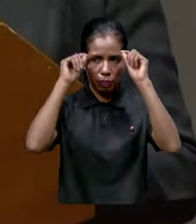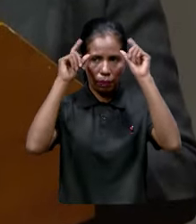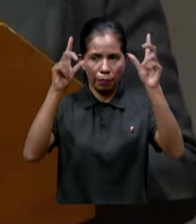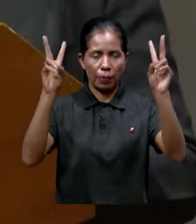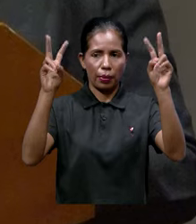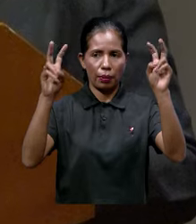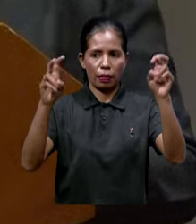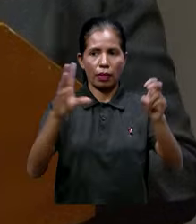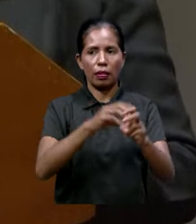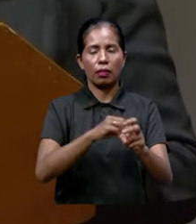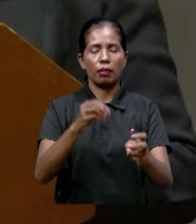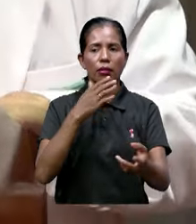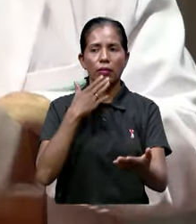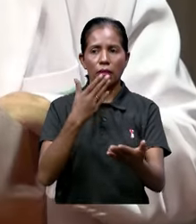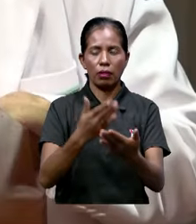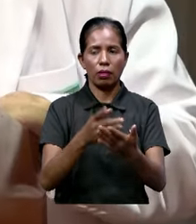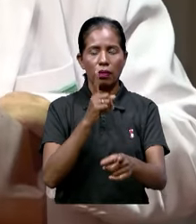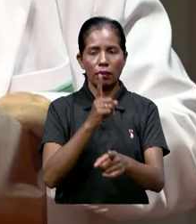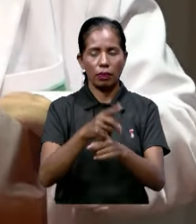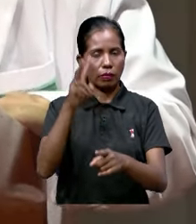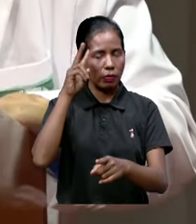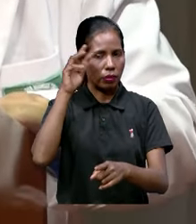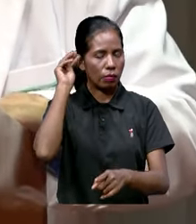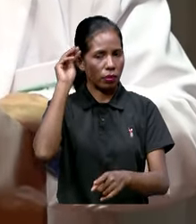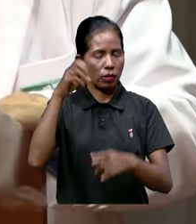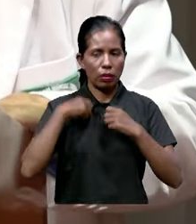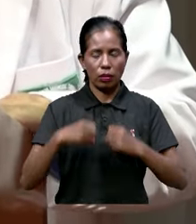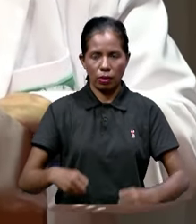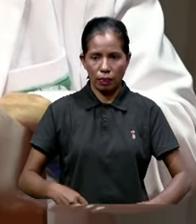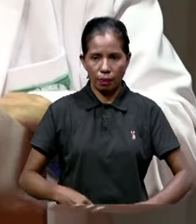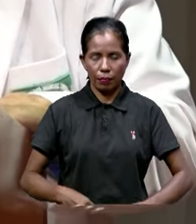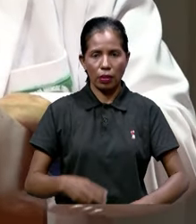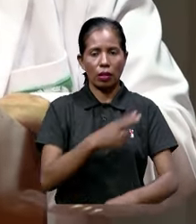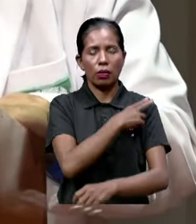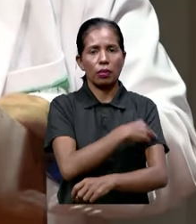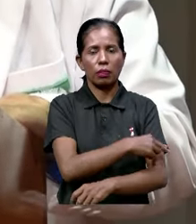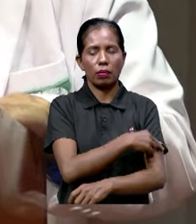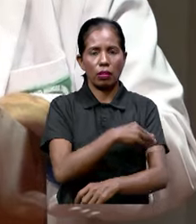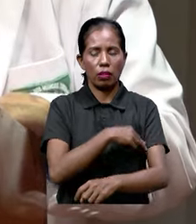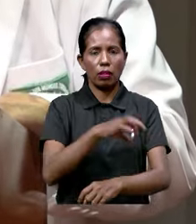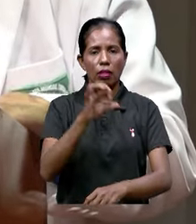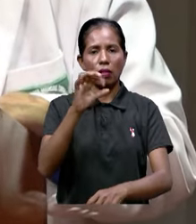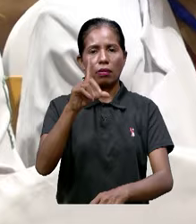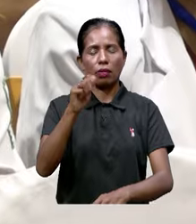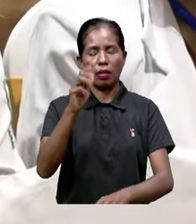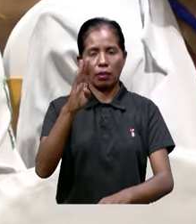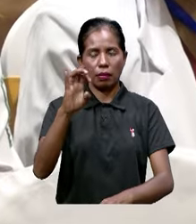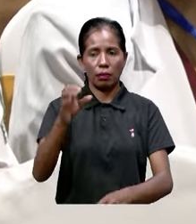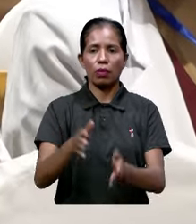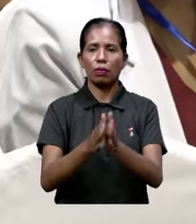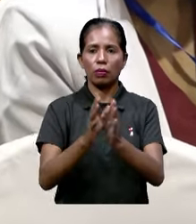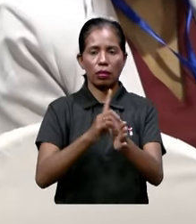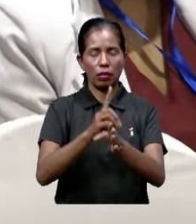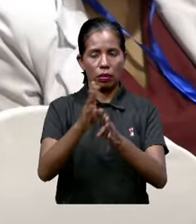né apropriado do NI. Vice-ministro de Saúde e Operacionalização Hospitalar, Flávio Brandão, o